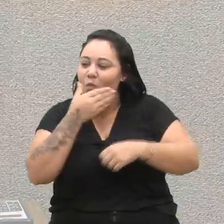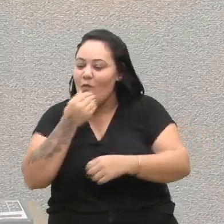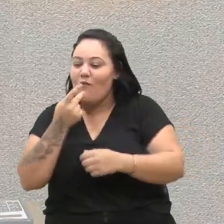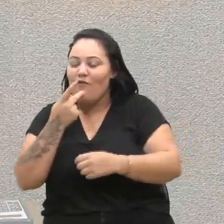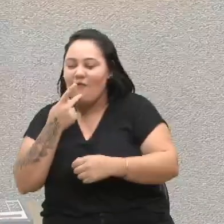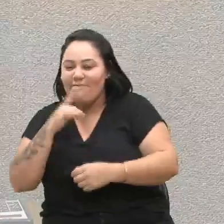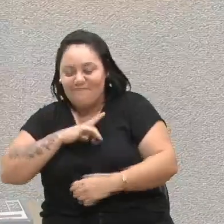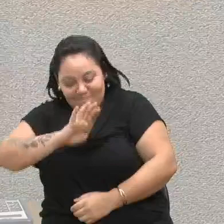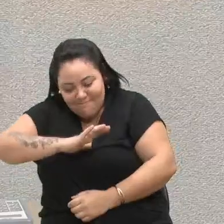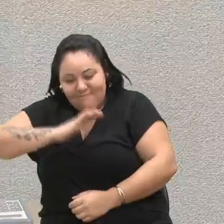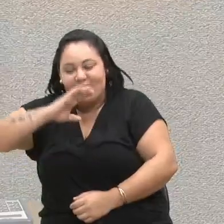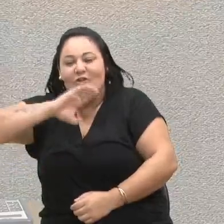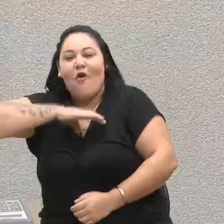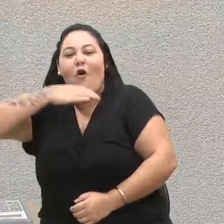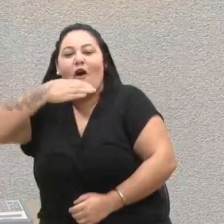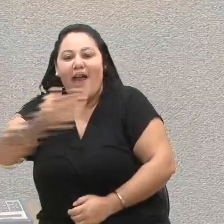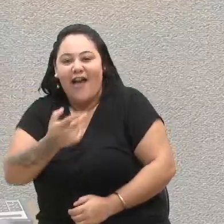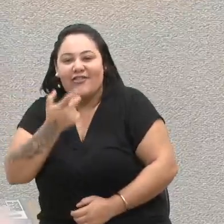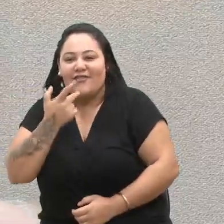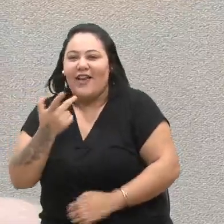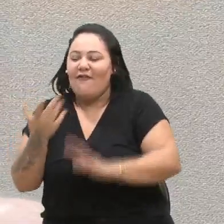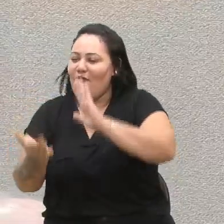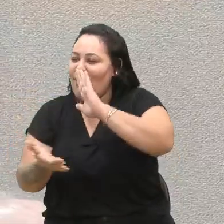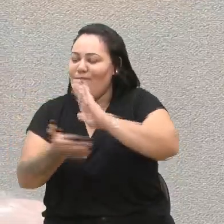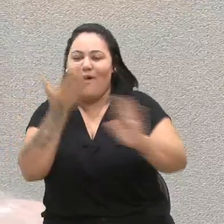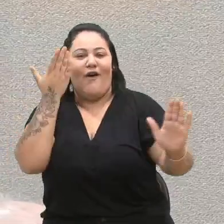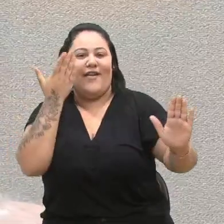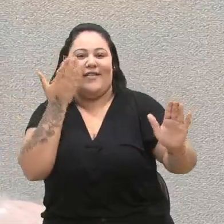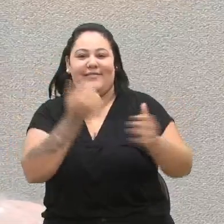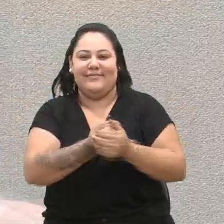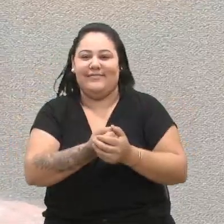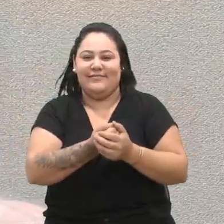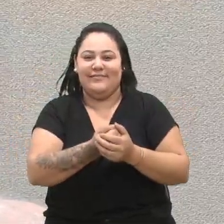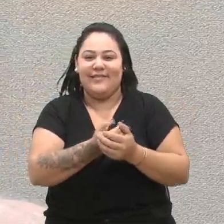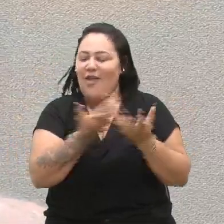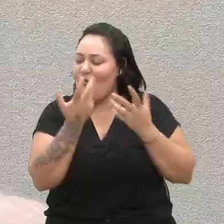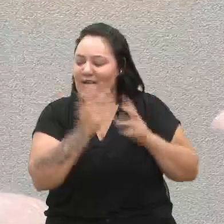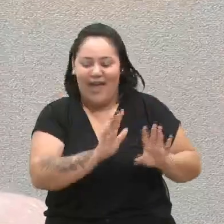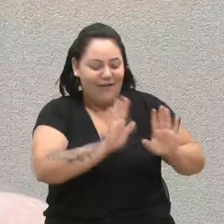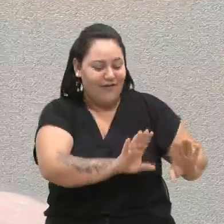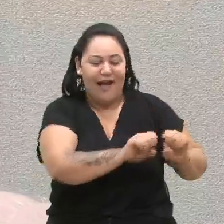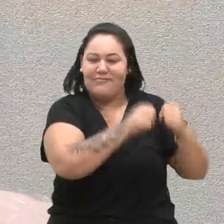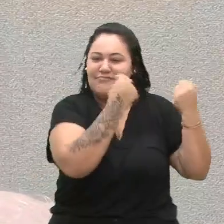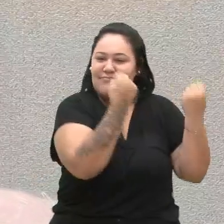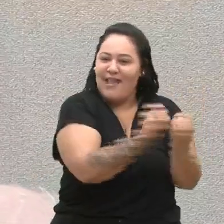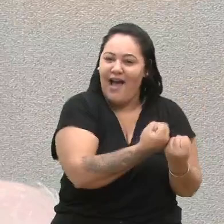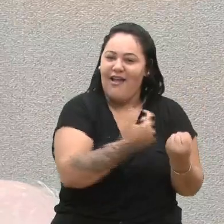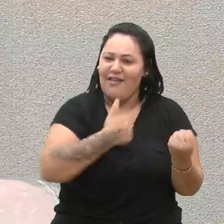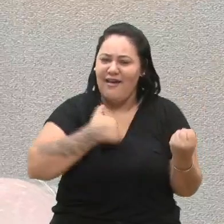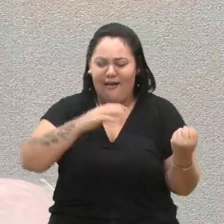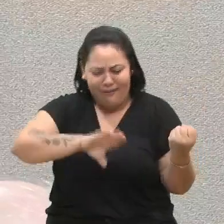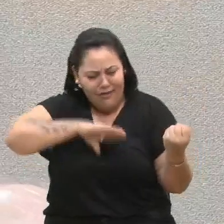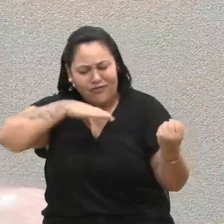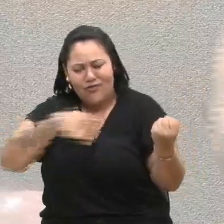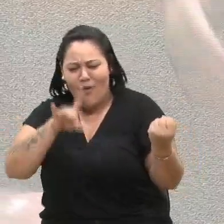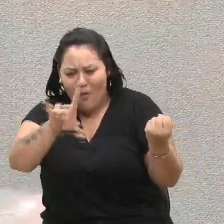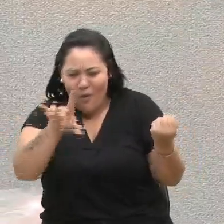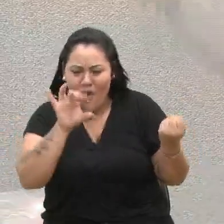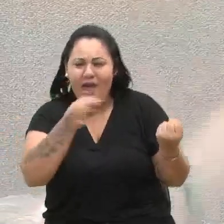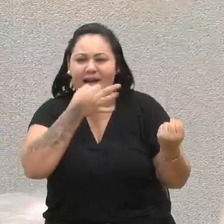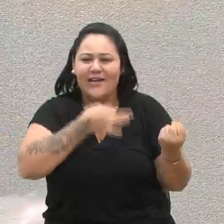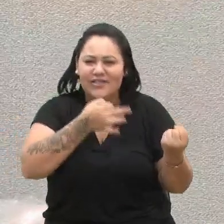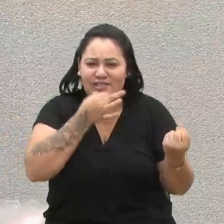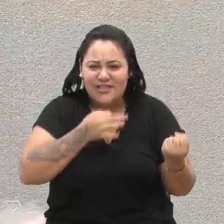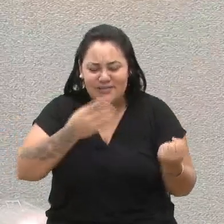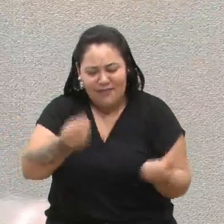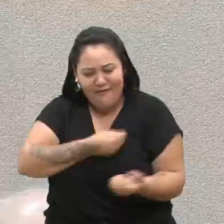embora. Foi corajoso de dizer que não queria mais ficar no seminário. Foi corajoso de escolher Caxias do Sul para viver a sua vida. Foi corajoso para